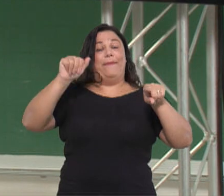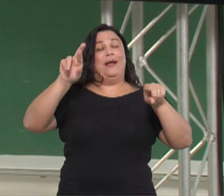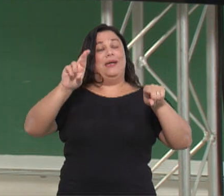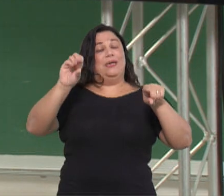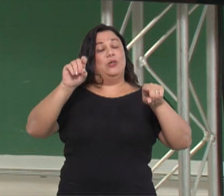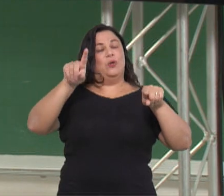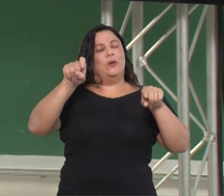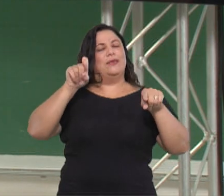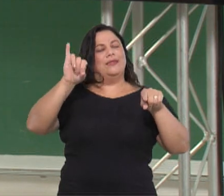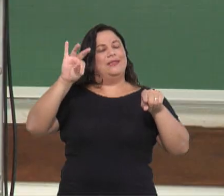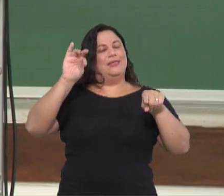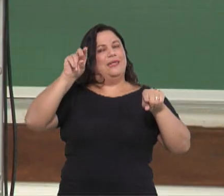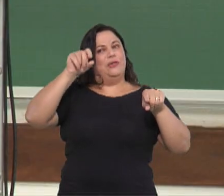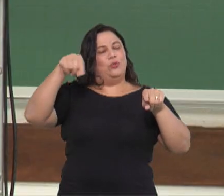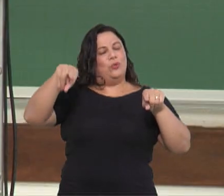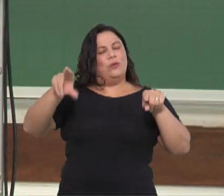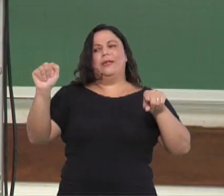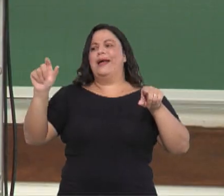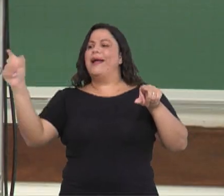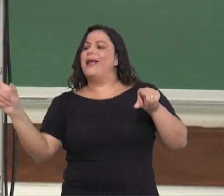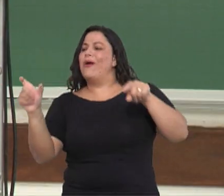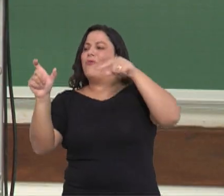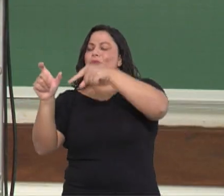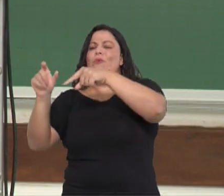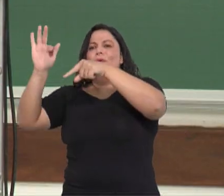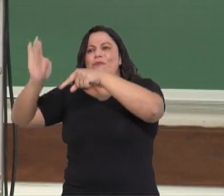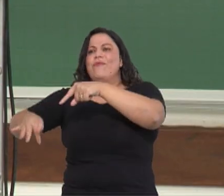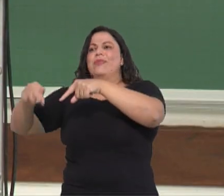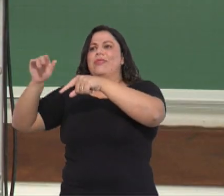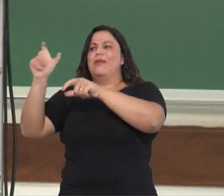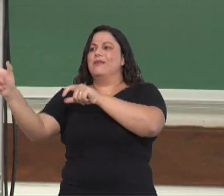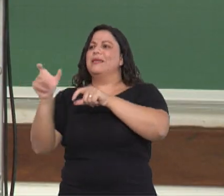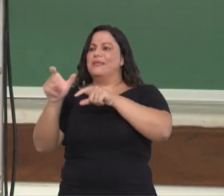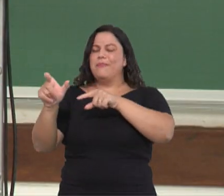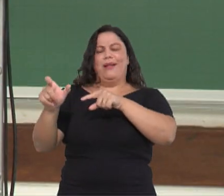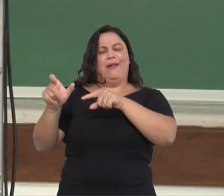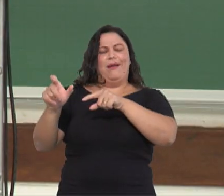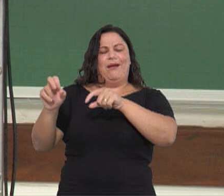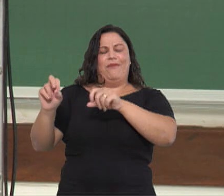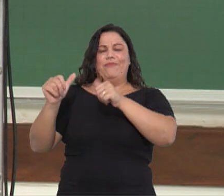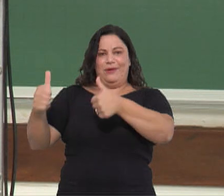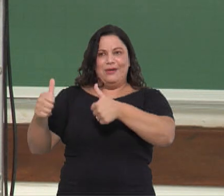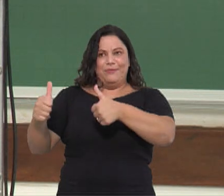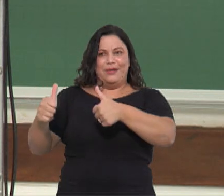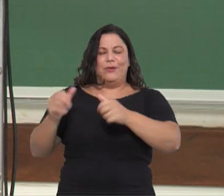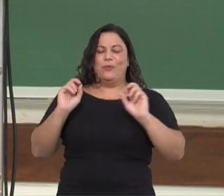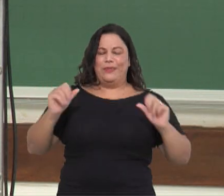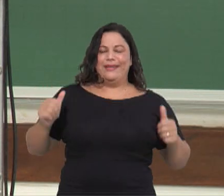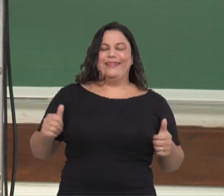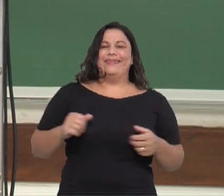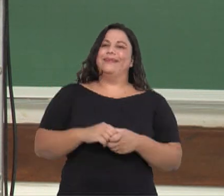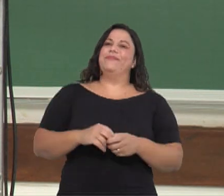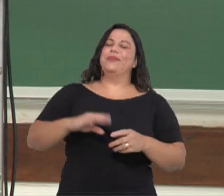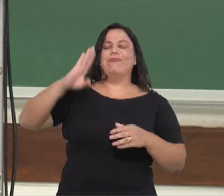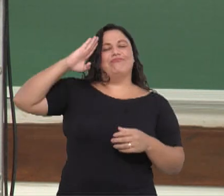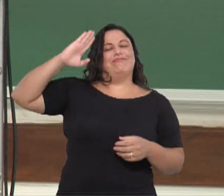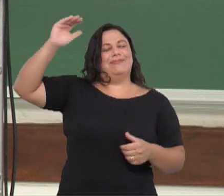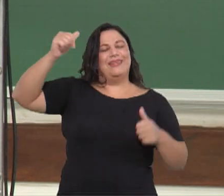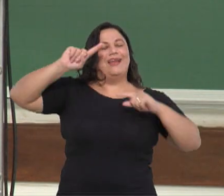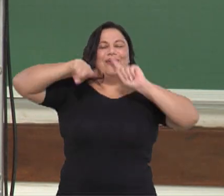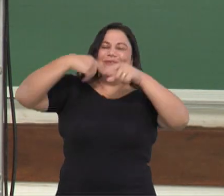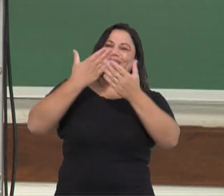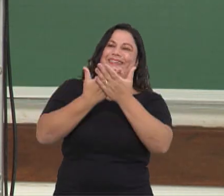Da finalização das palavras, ok? Até mais, até a próxima aula. Muito obrigado.